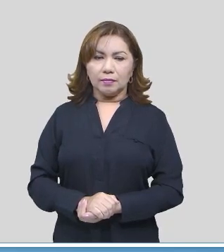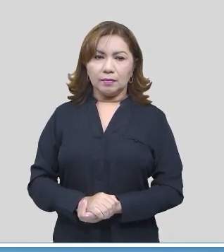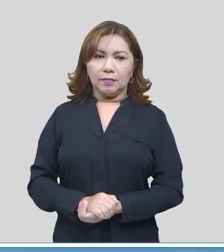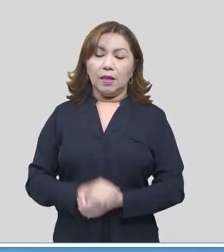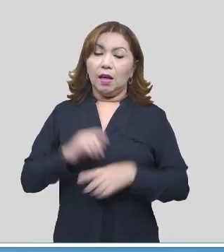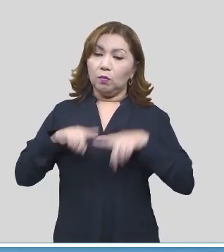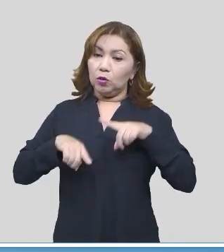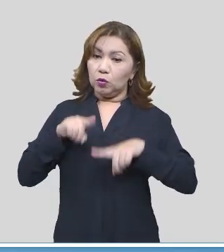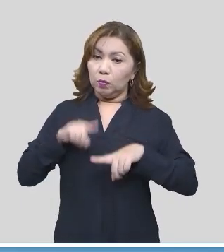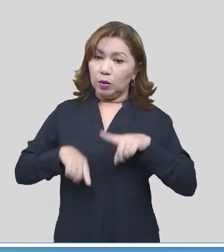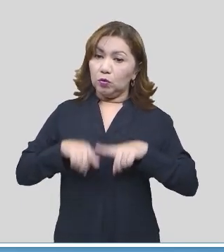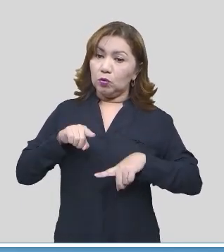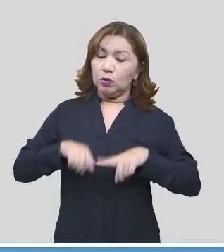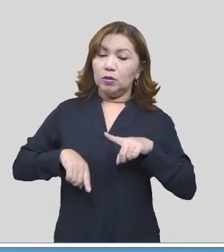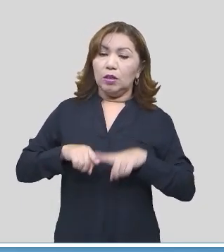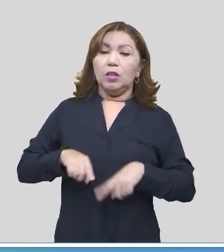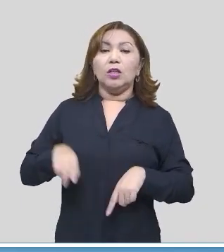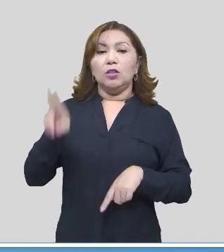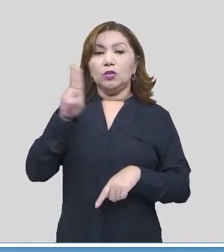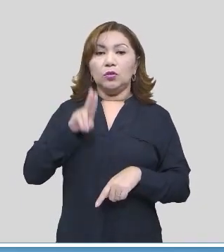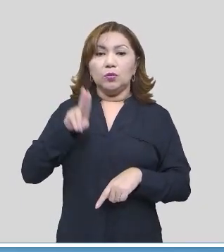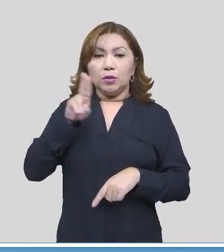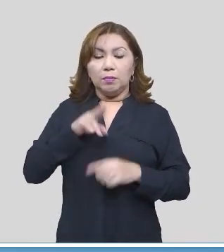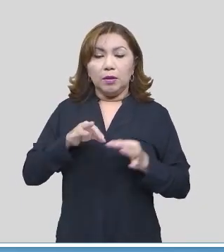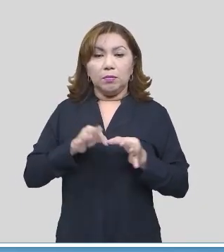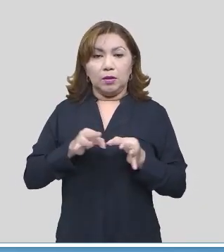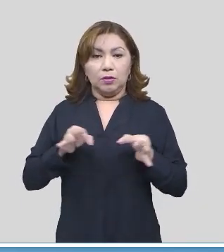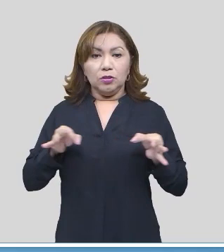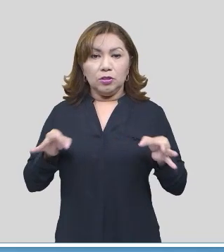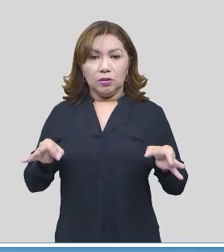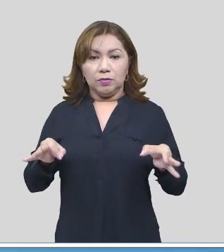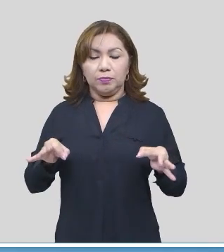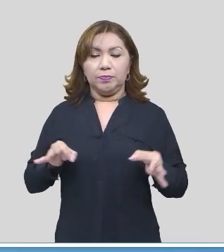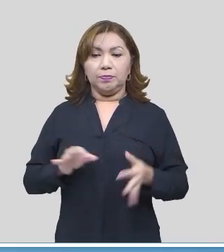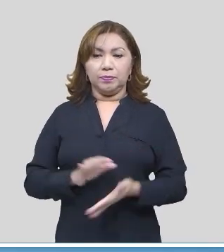Instrumentos que usamos para medir